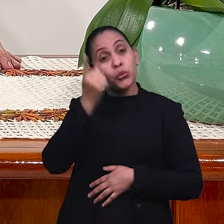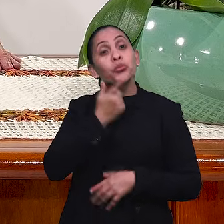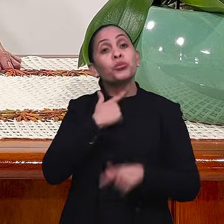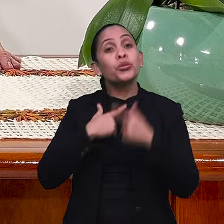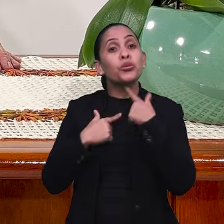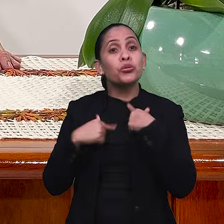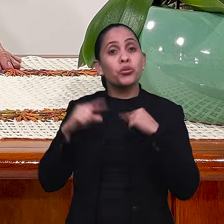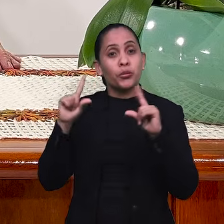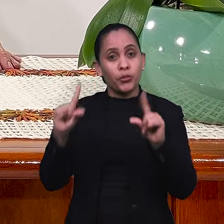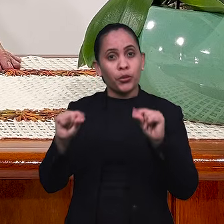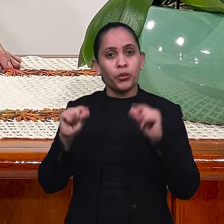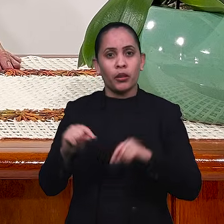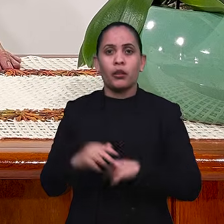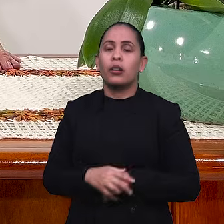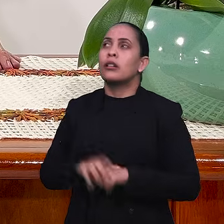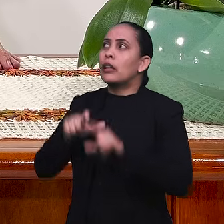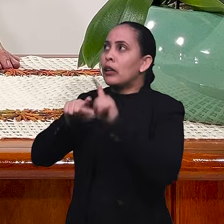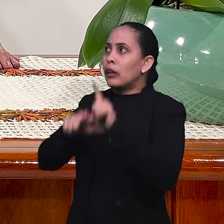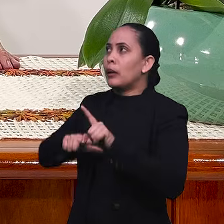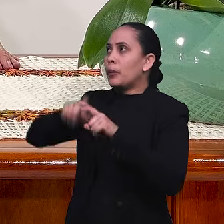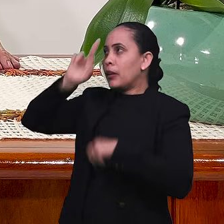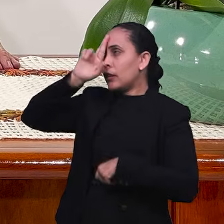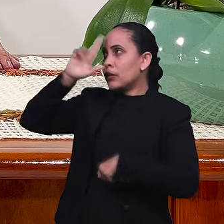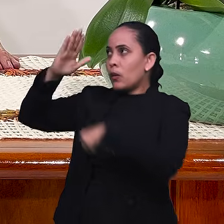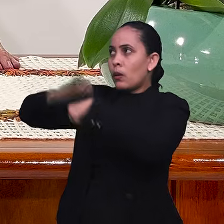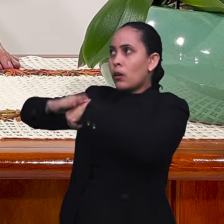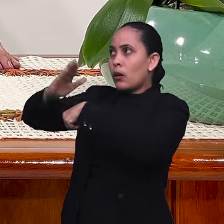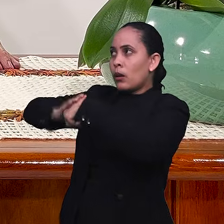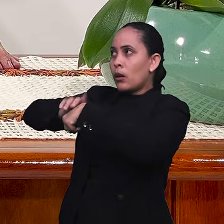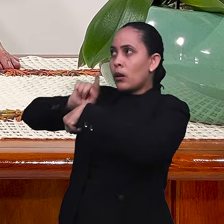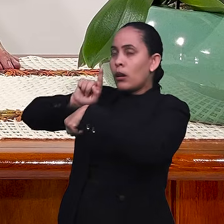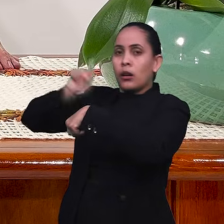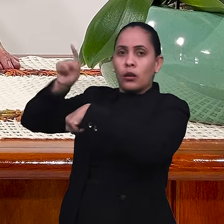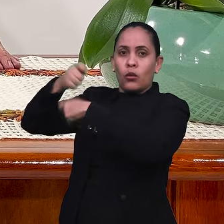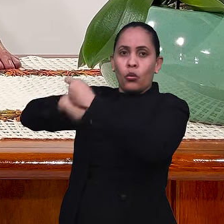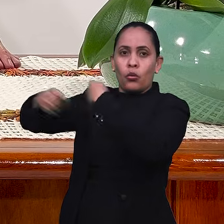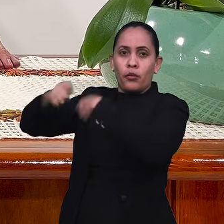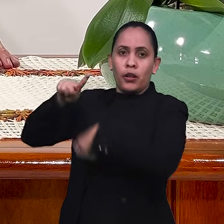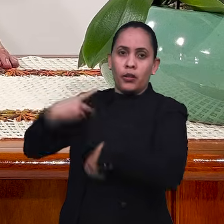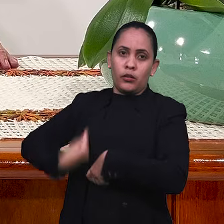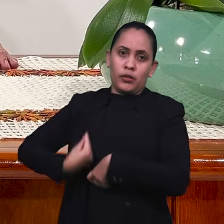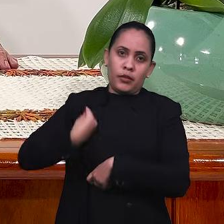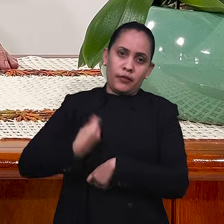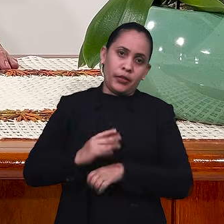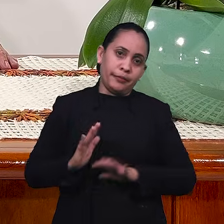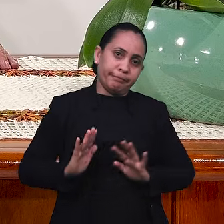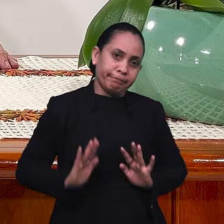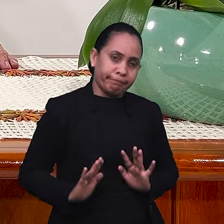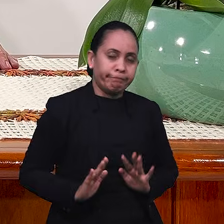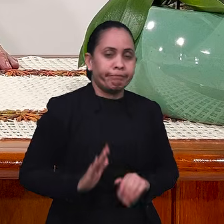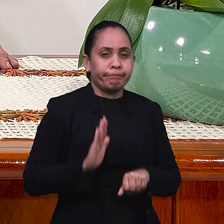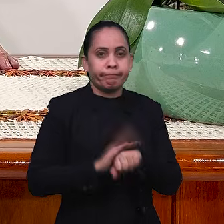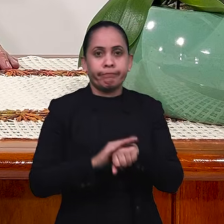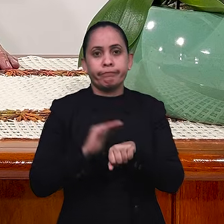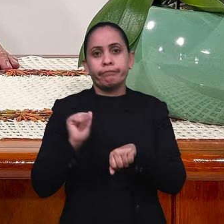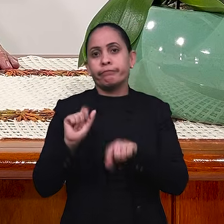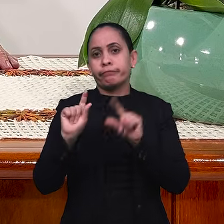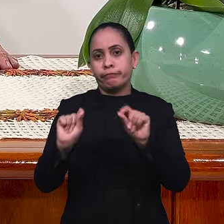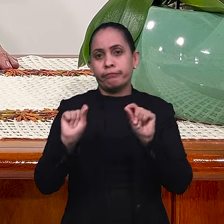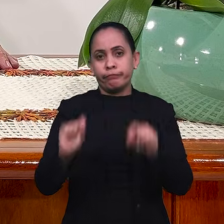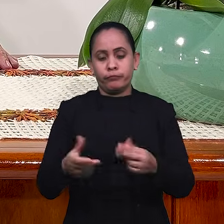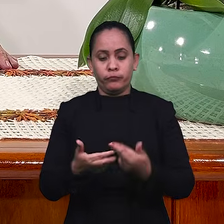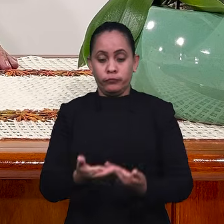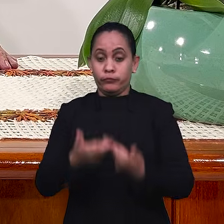estar nas mãos do Senhor e deixar que Ele opere cada dia na nossa vida. Isso se chama